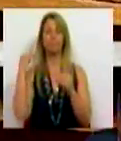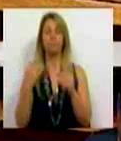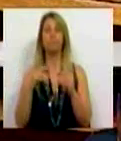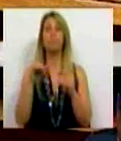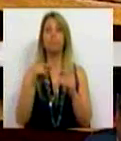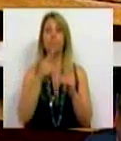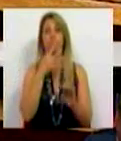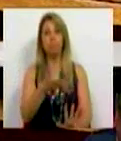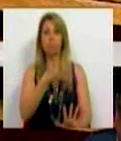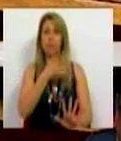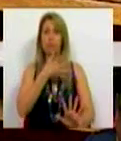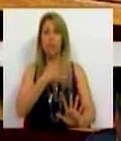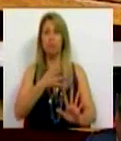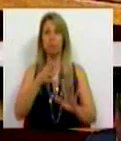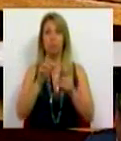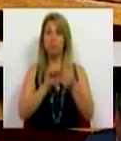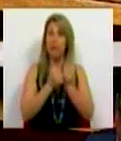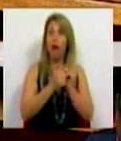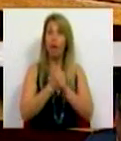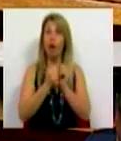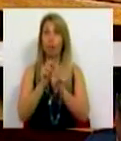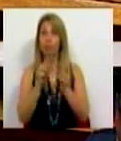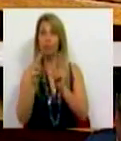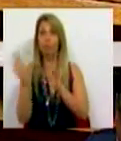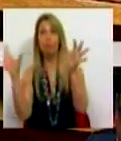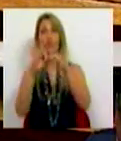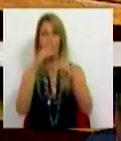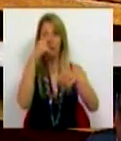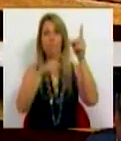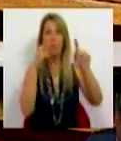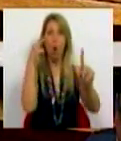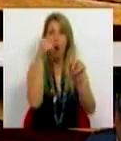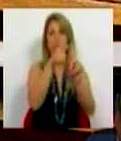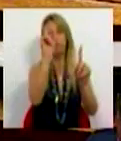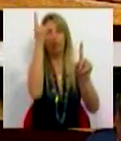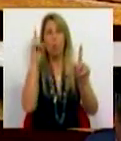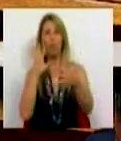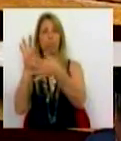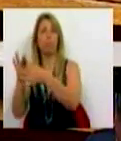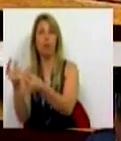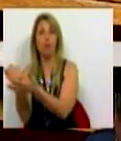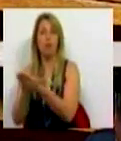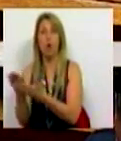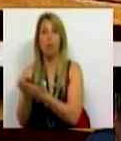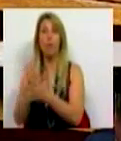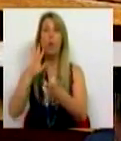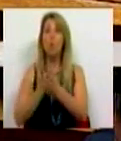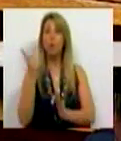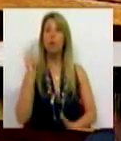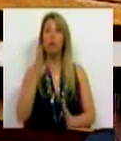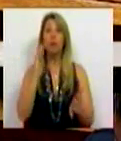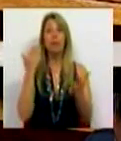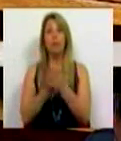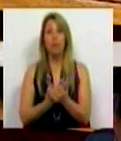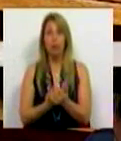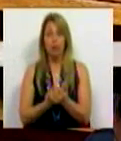Ambicionamos reformas viradas para as pessoas e não para o economicismo, que nos últimos anos conduziram